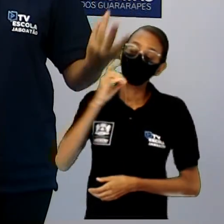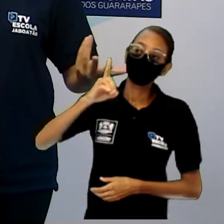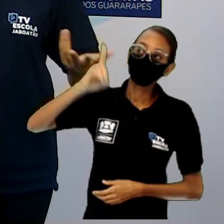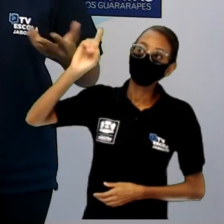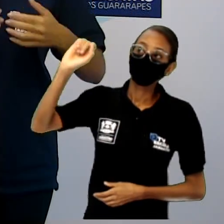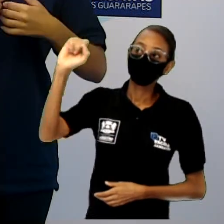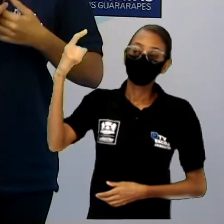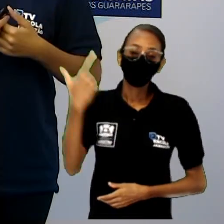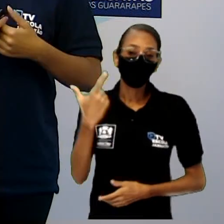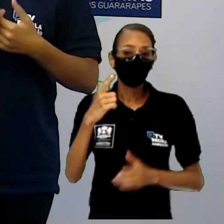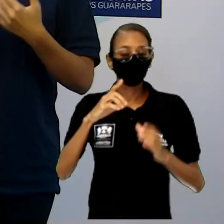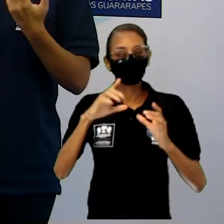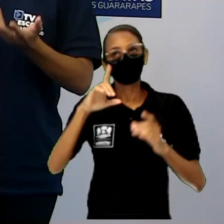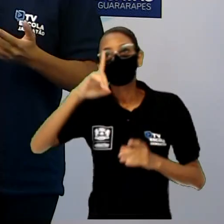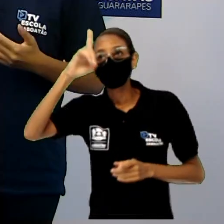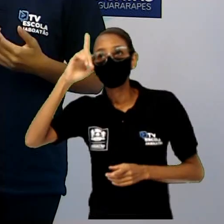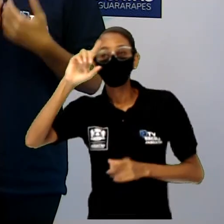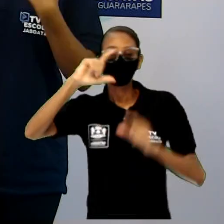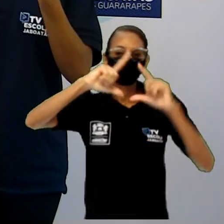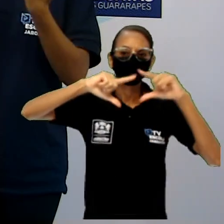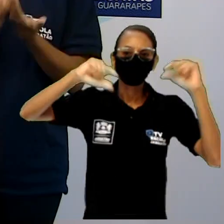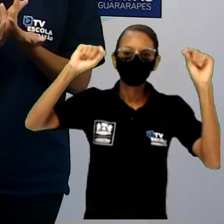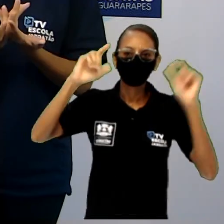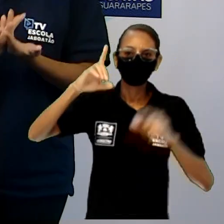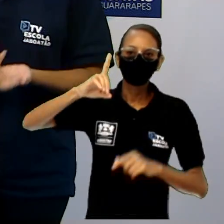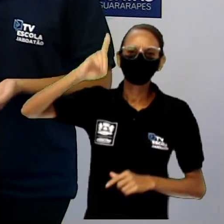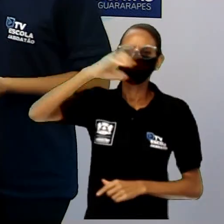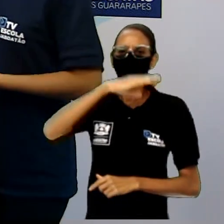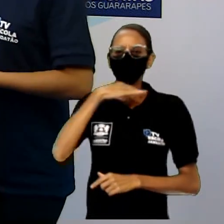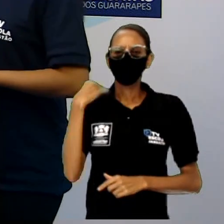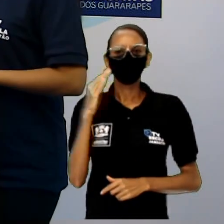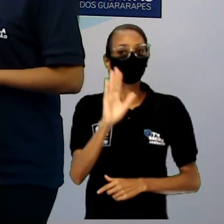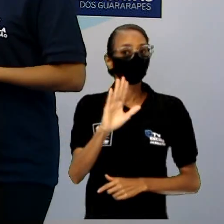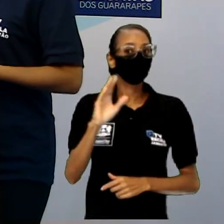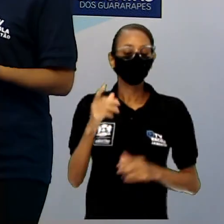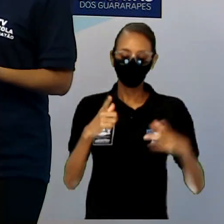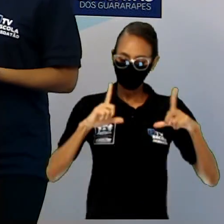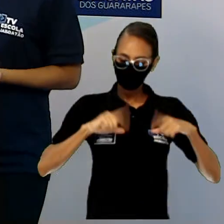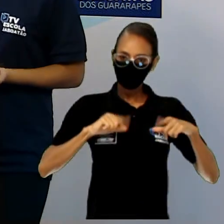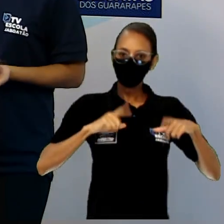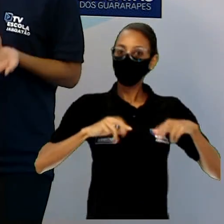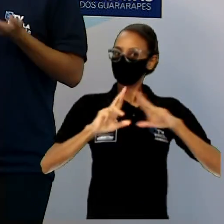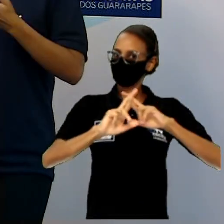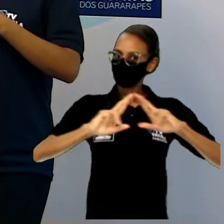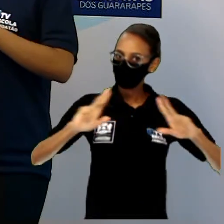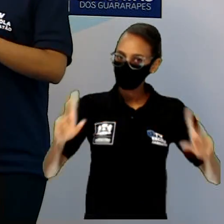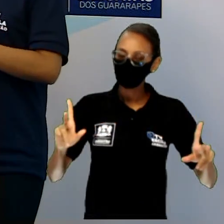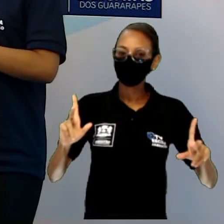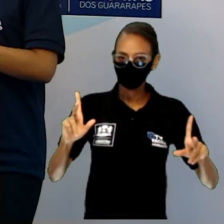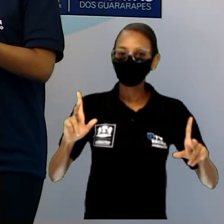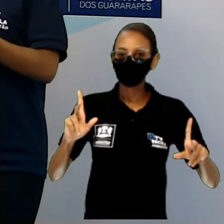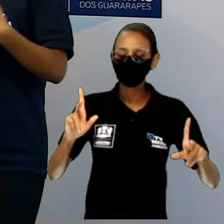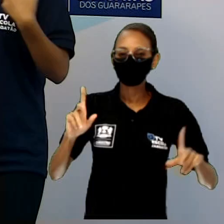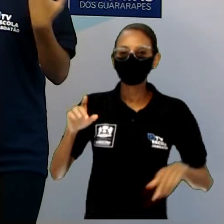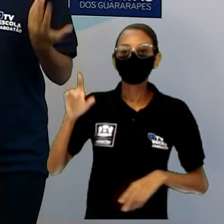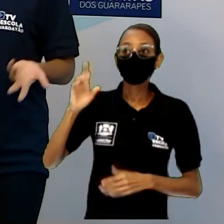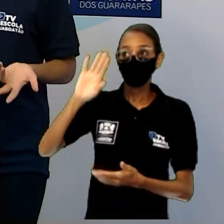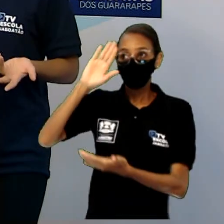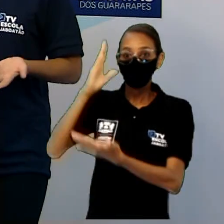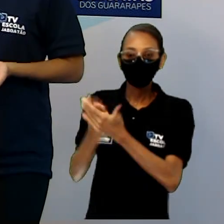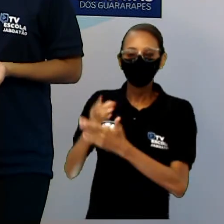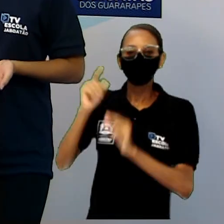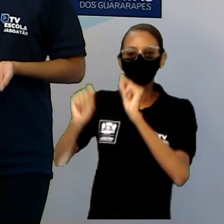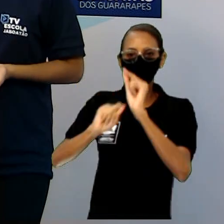deus da morte. Aqui não, eles só vão acreditar em um único Deus, que tem o nome de Jeová, Javé ou